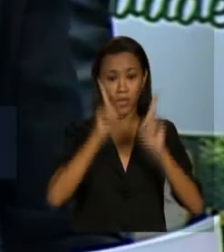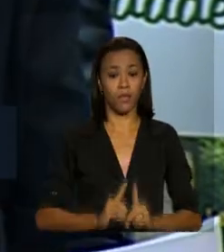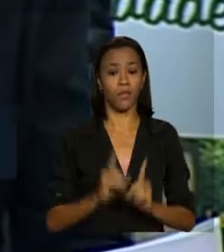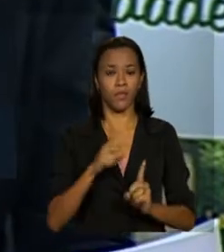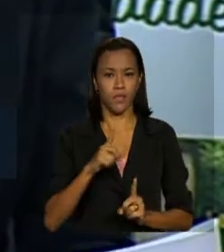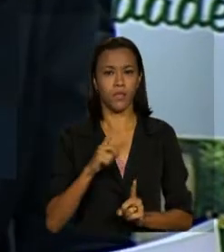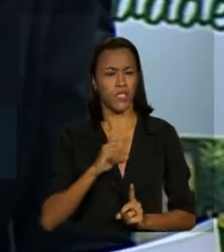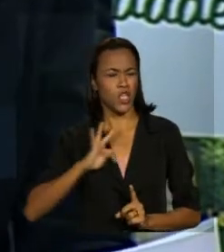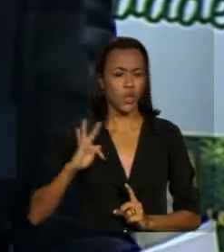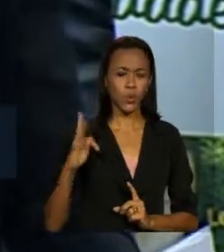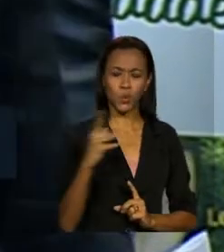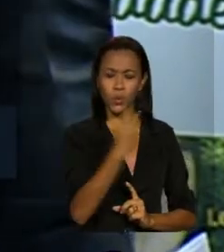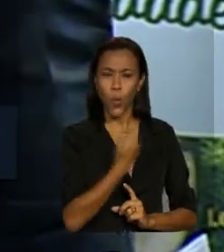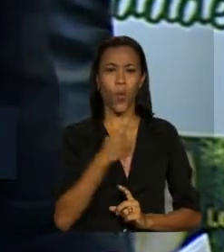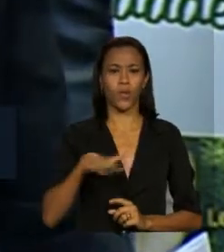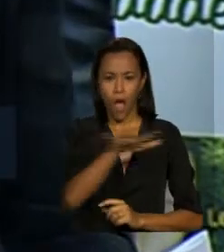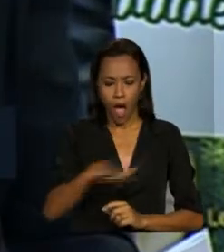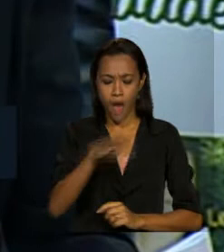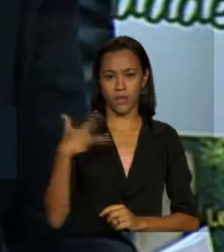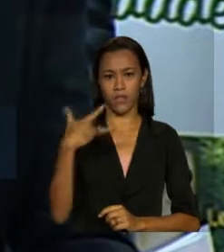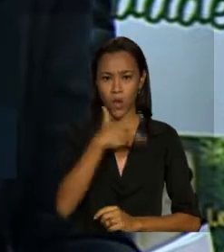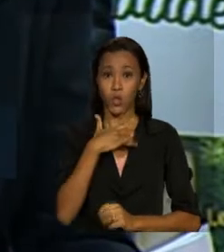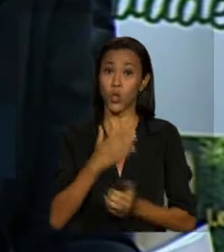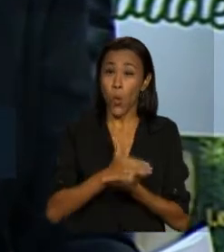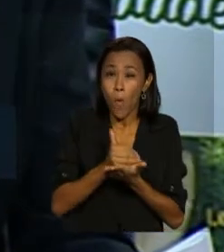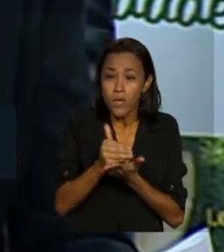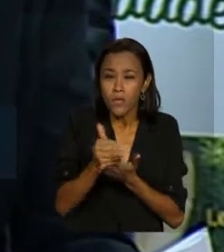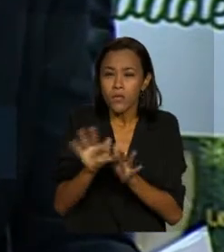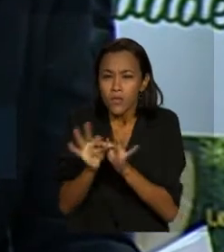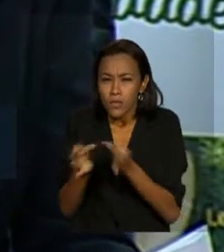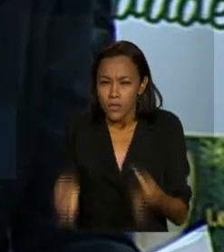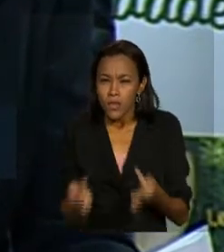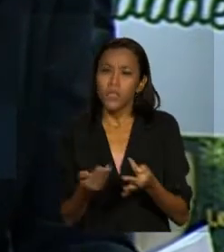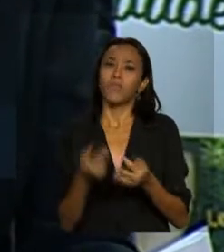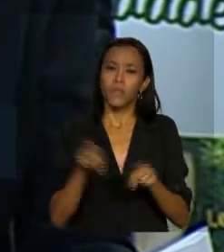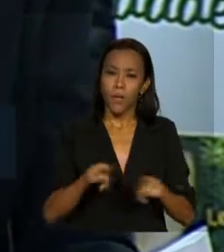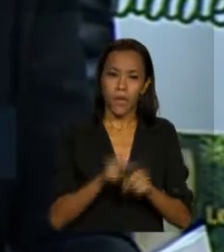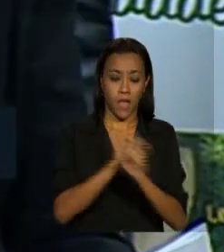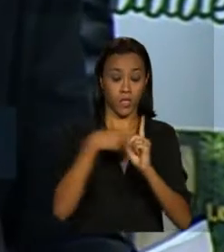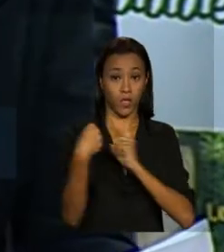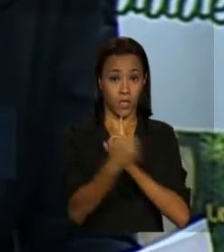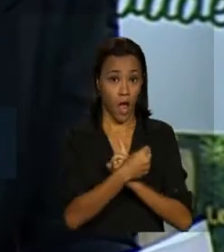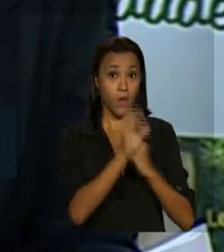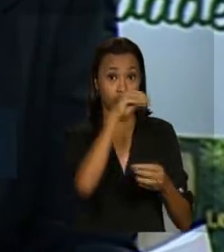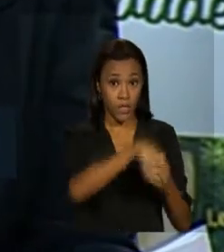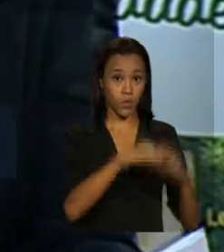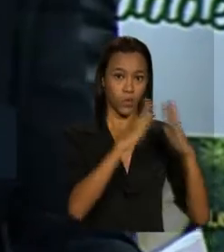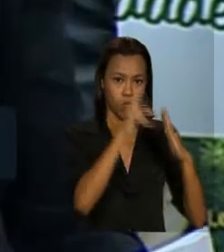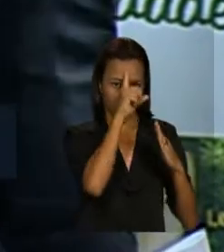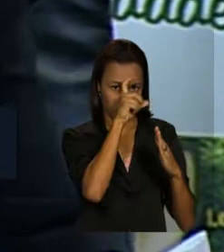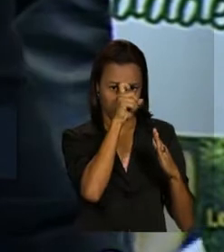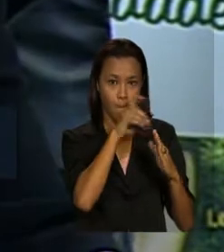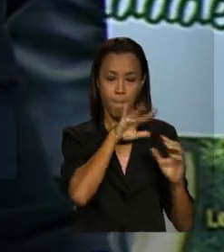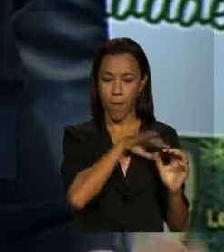deficiência em toda a rede de saúde, na rede básica, na assistência de um modo geral, na rede hospitalar.